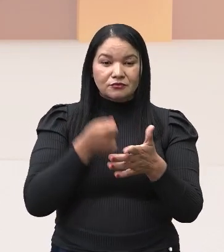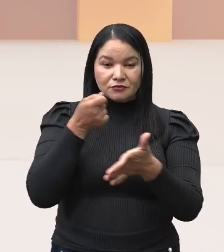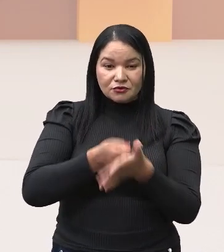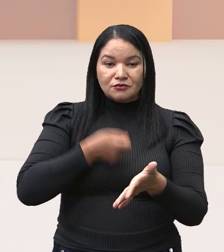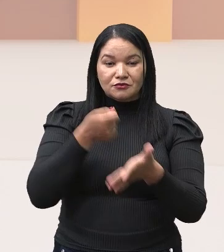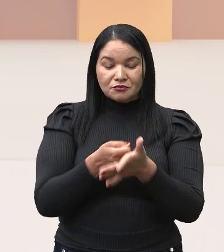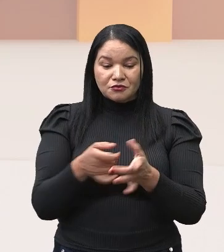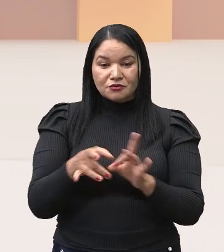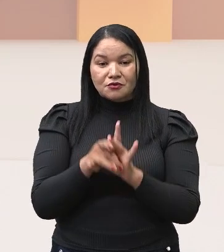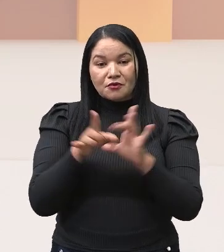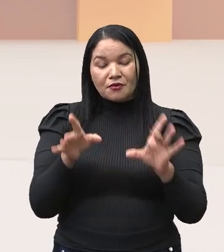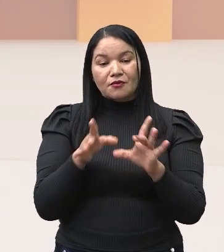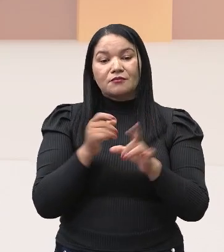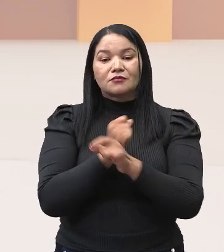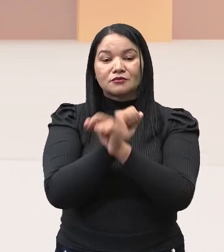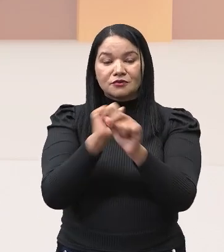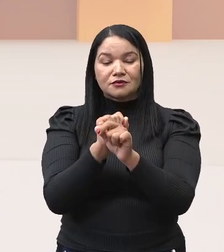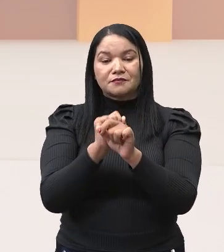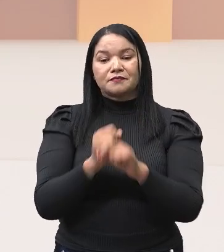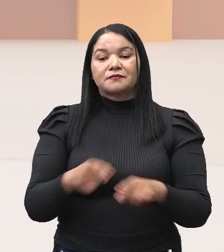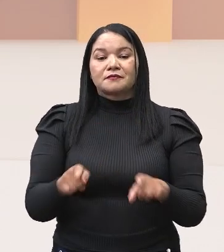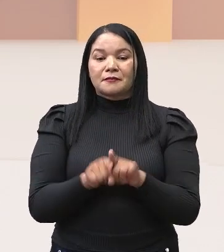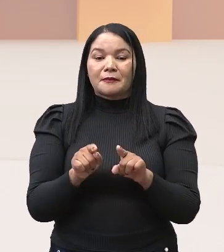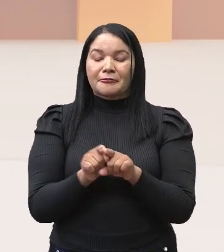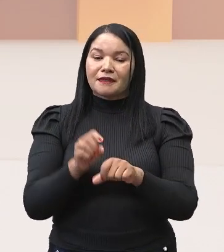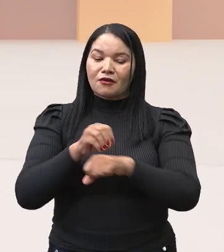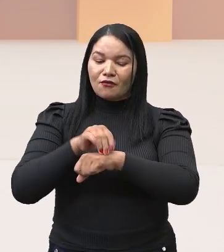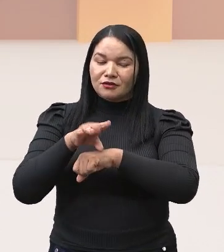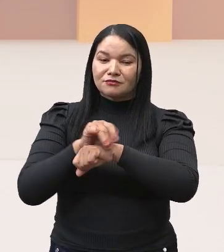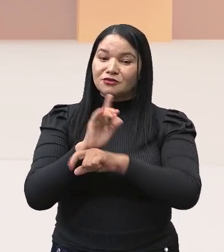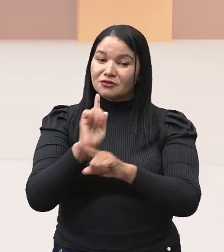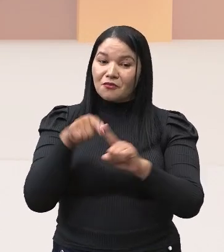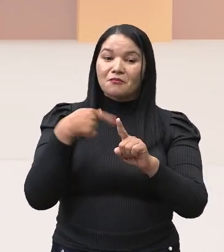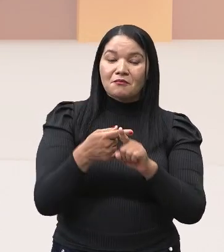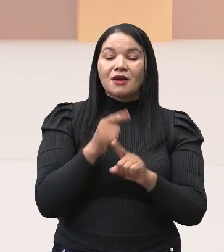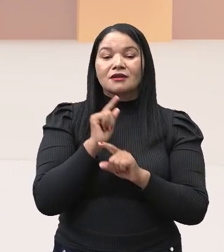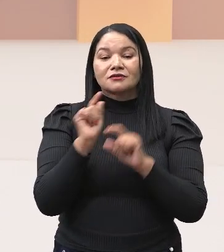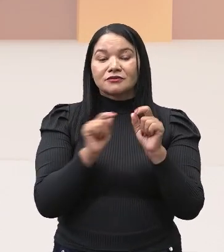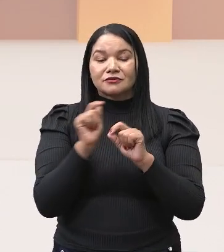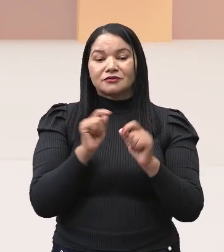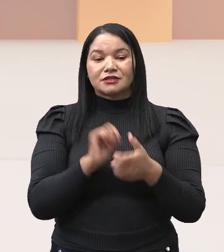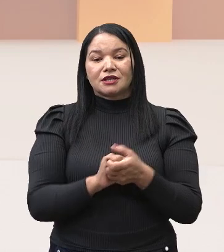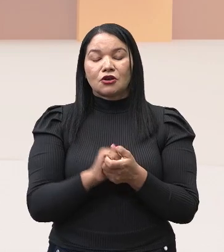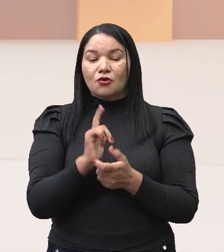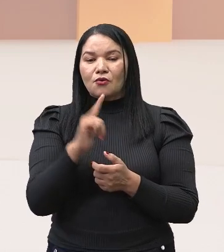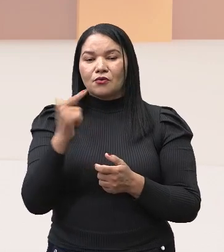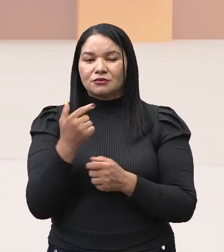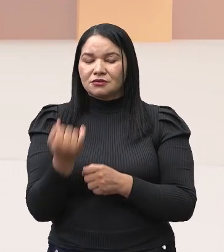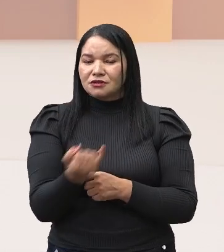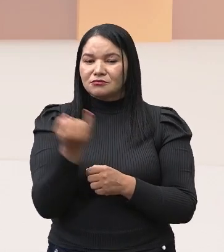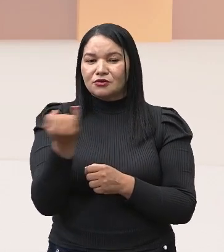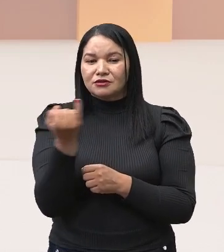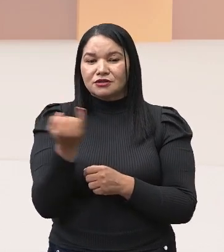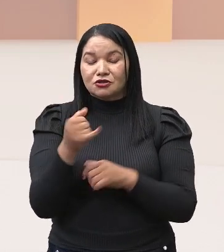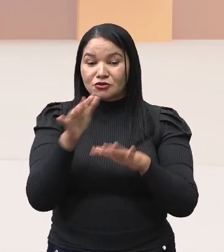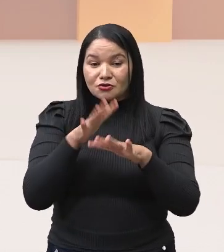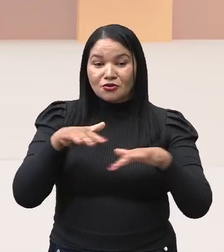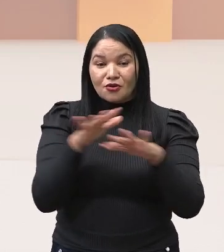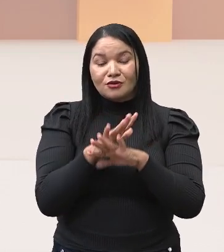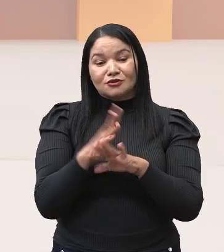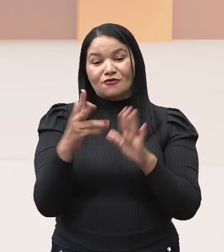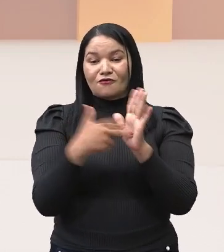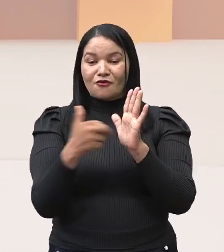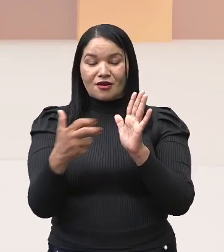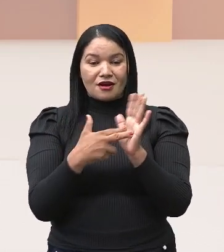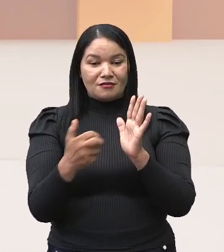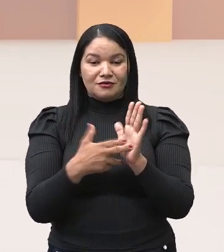no Brasil. Além dessas contribuições, nós também vamos ter contribuição importantíssima no nosso